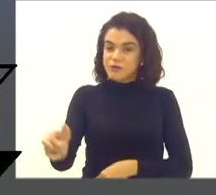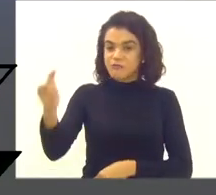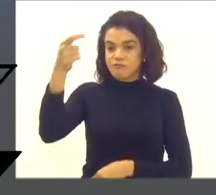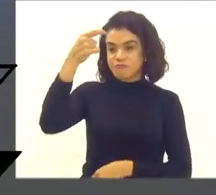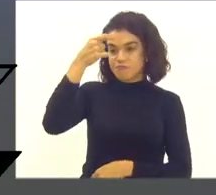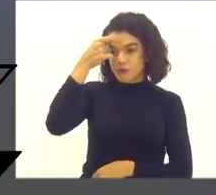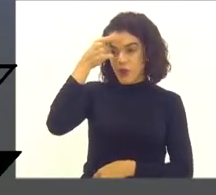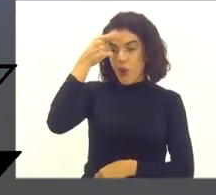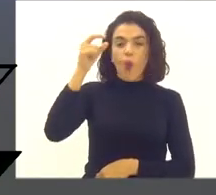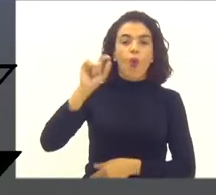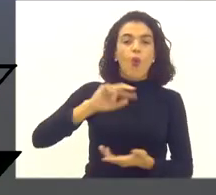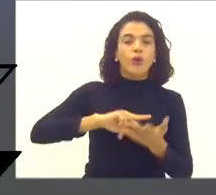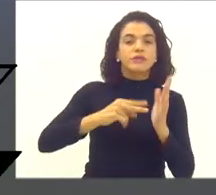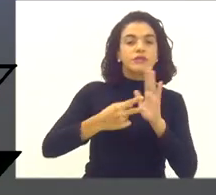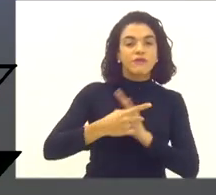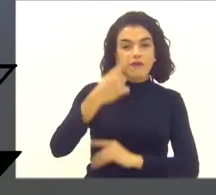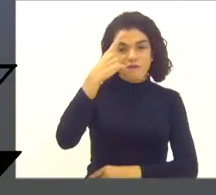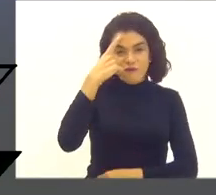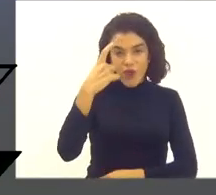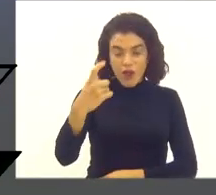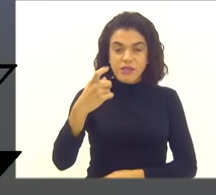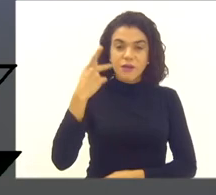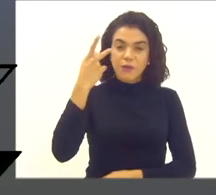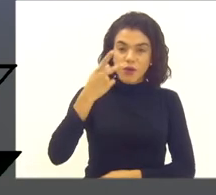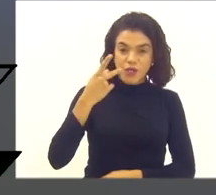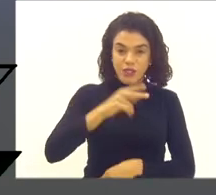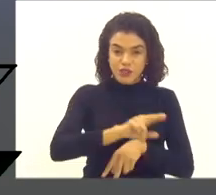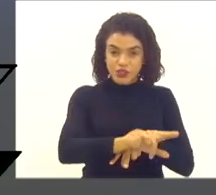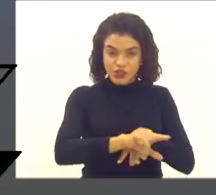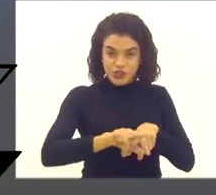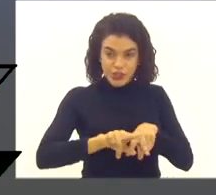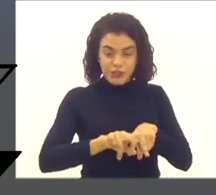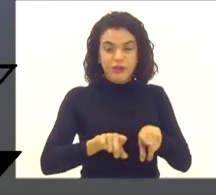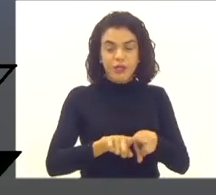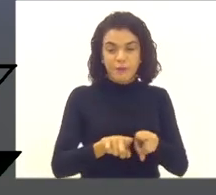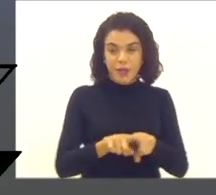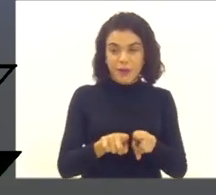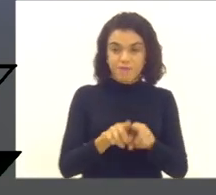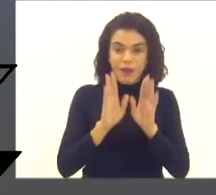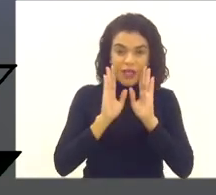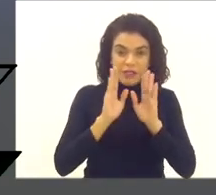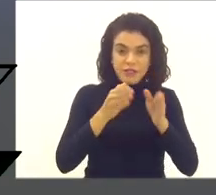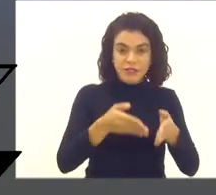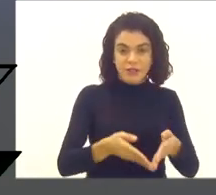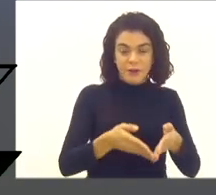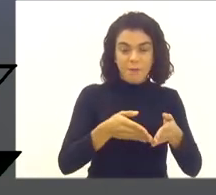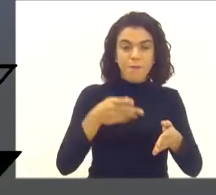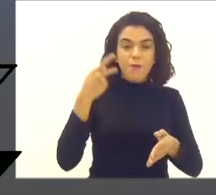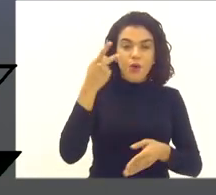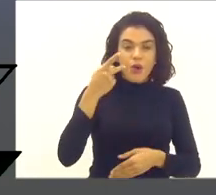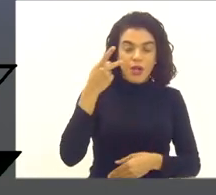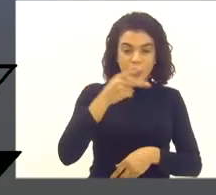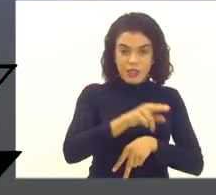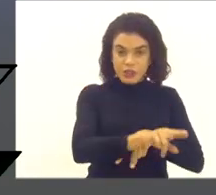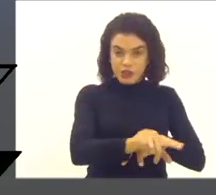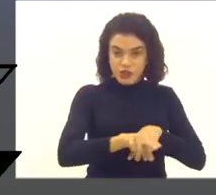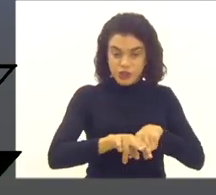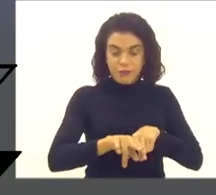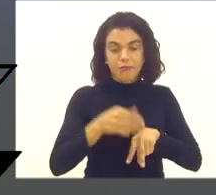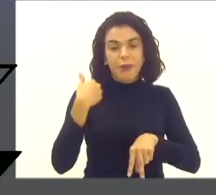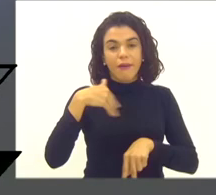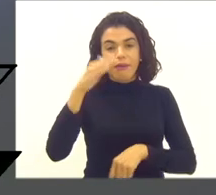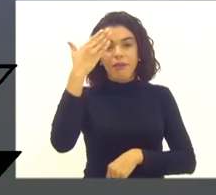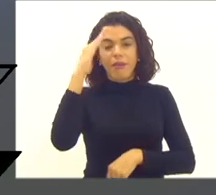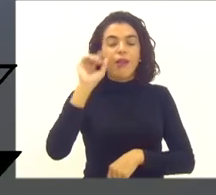conscientizem sobre o que que é a violência política violência política de gênero né campanha do TSE especificamente sobre violência política de gênero para entender